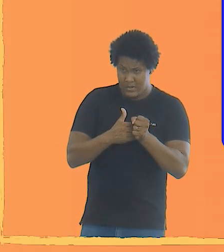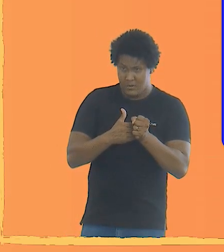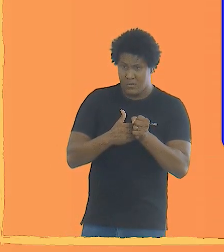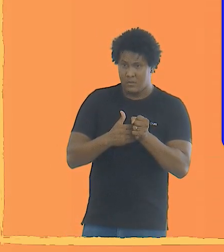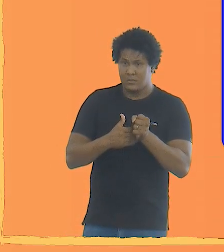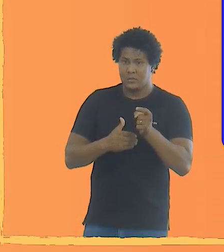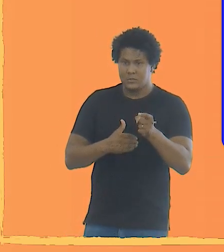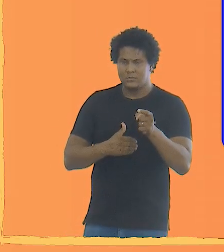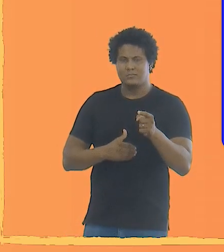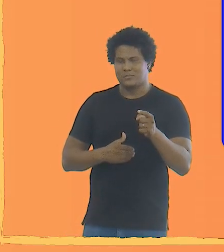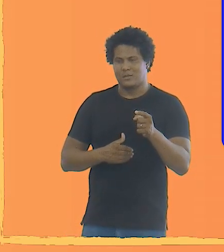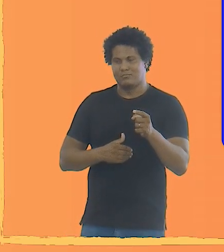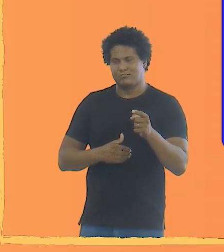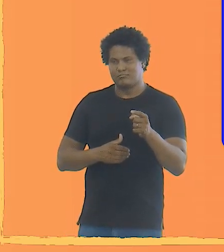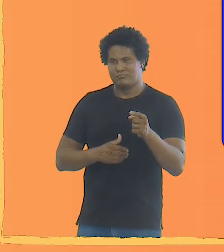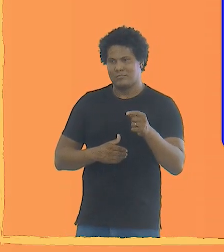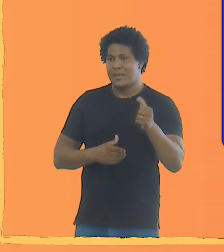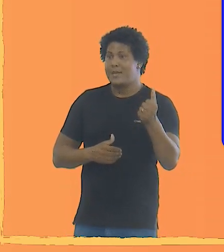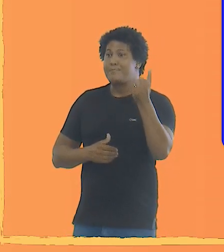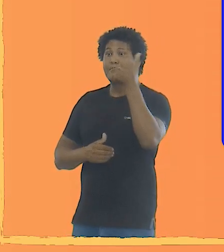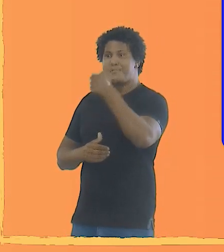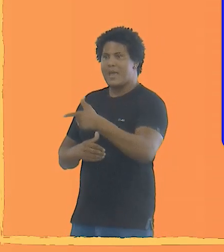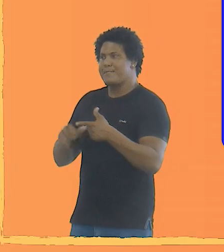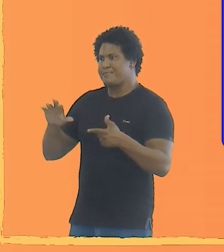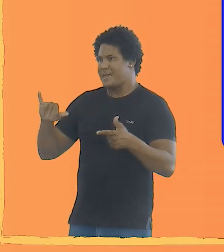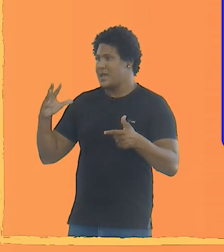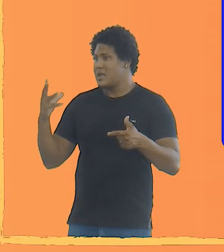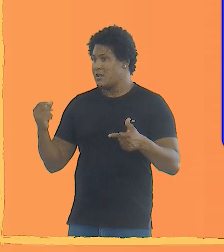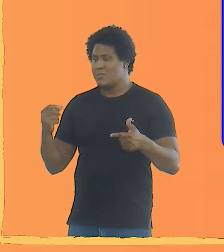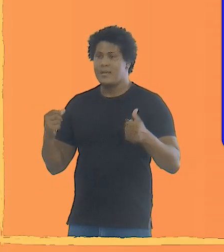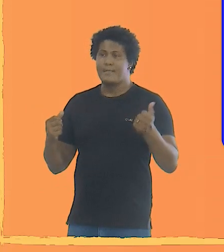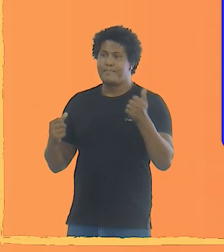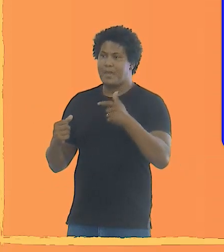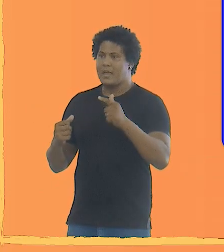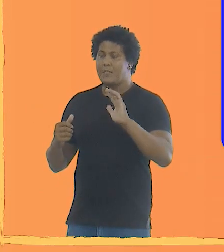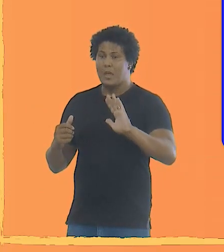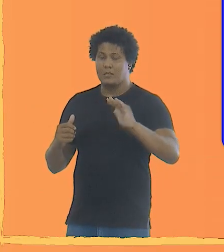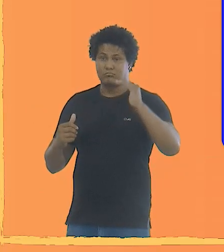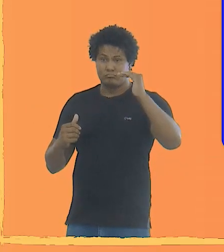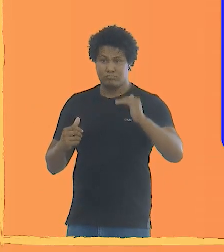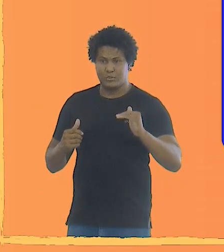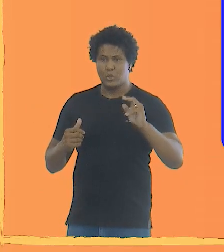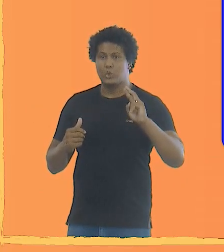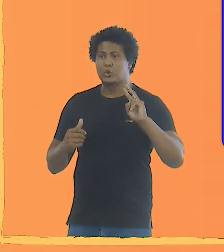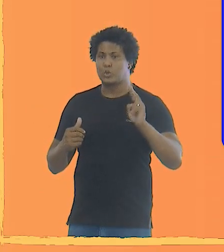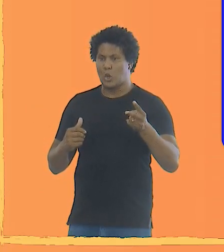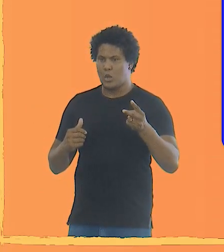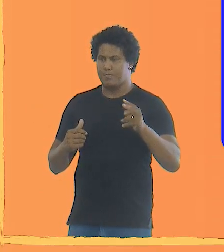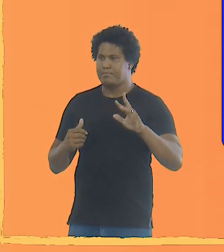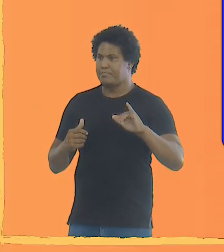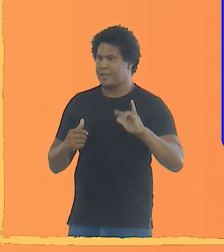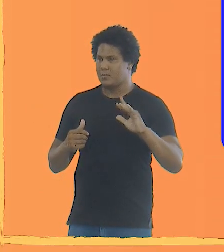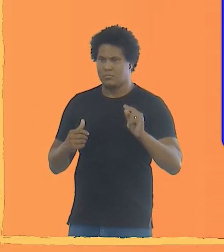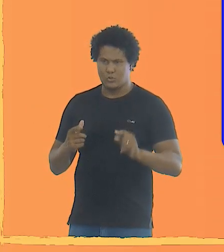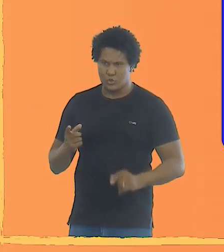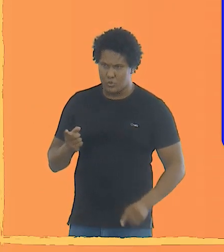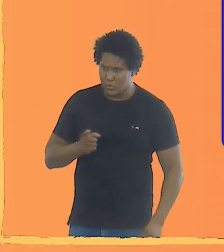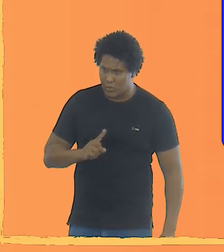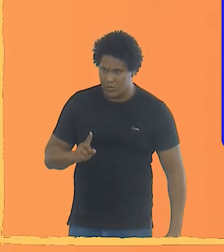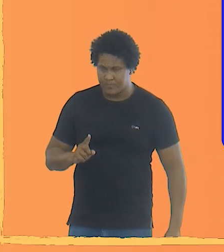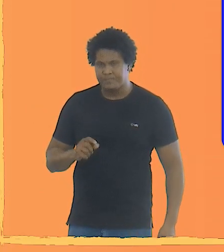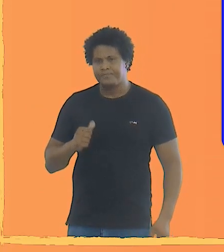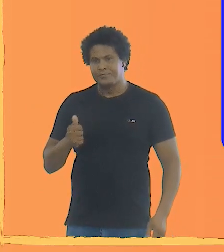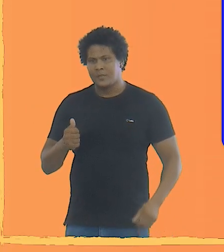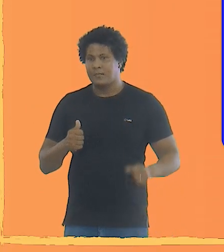1 milhão de possibilidades, mas que seja menos de 2 milhões. Tem que ser superior à quantidade de clientes esperada, mas tem que